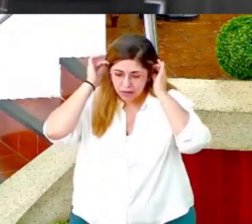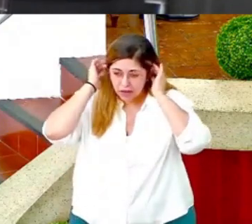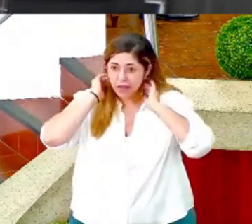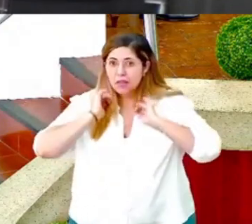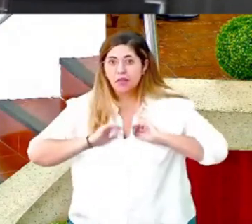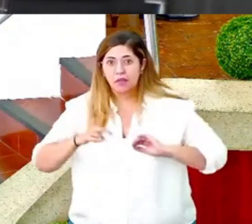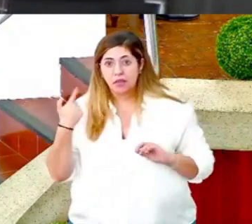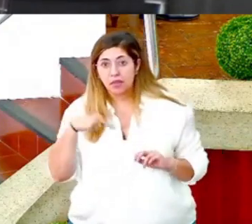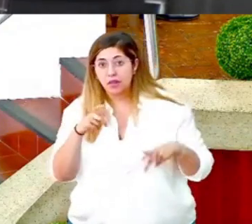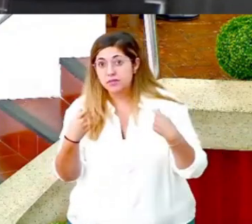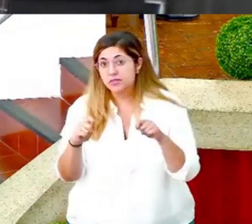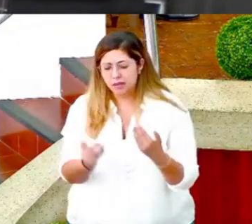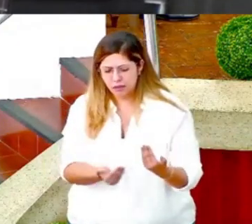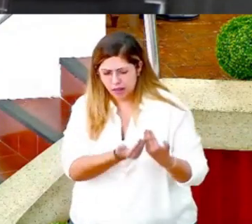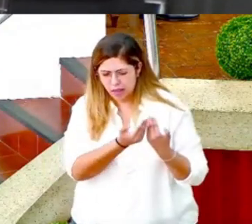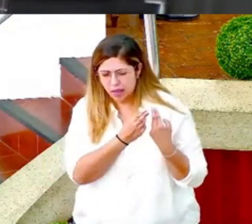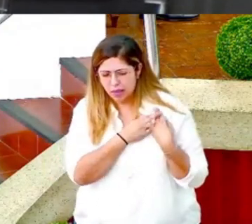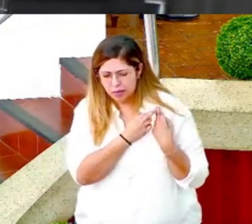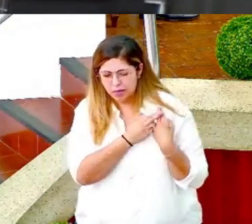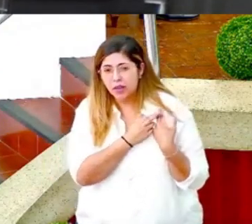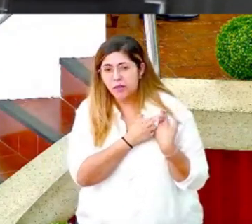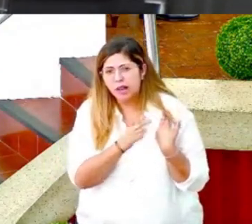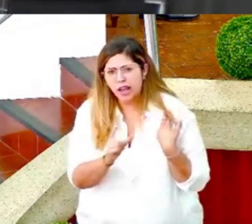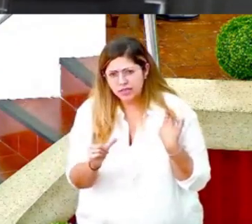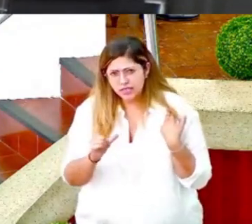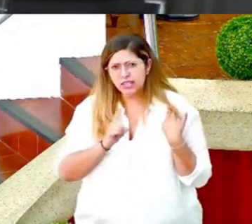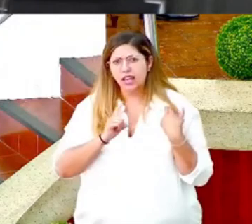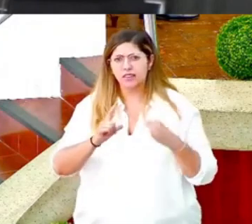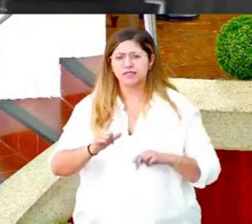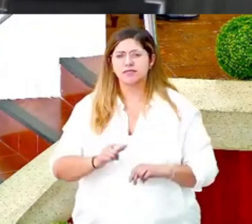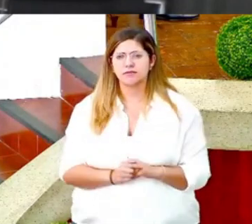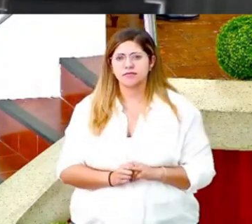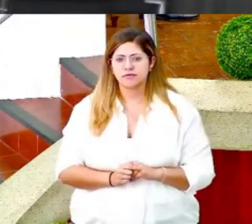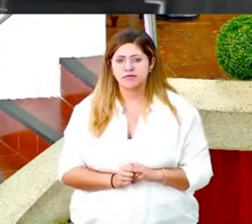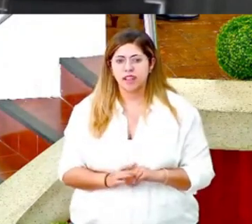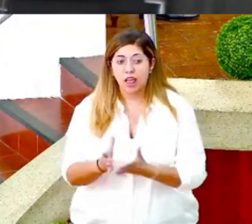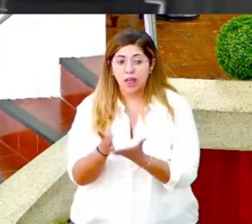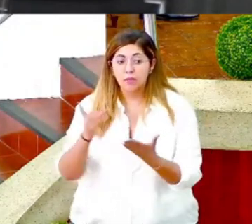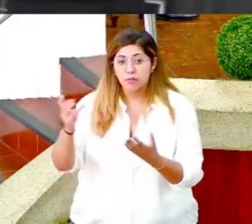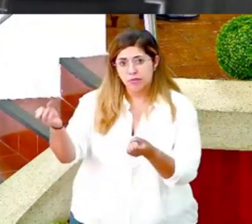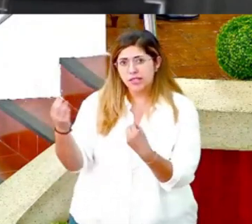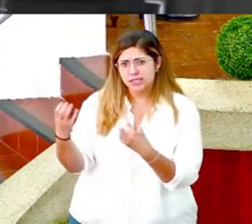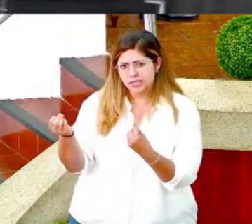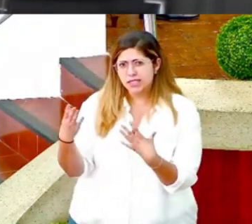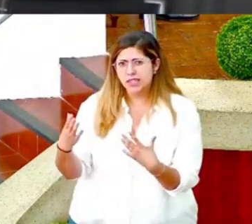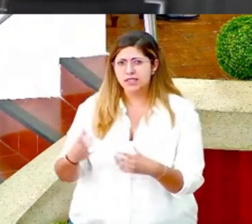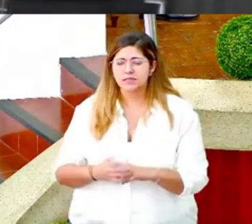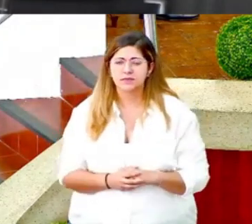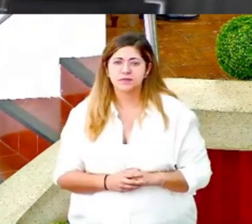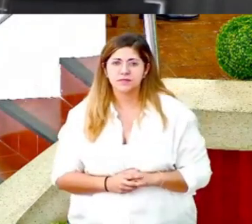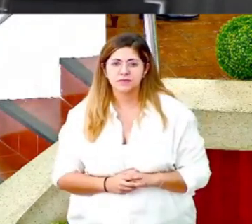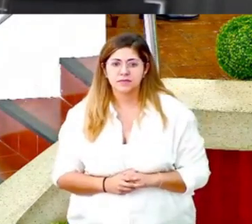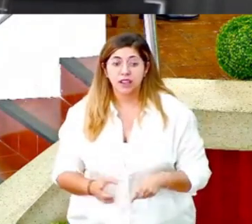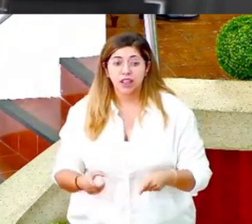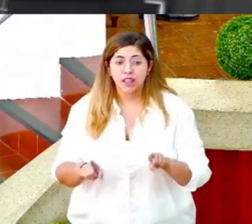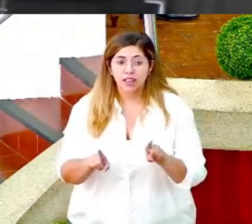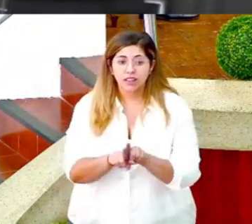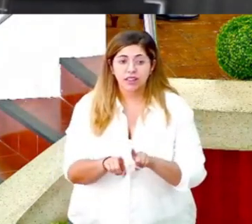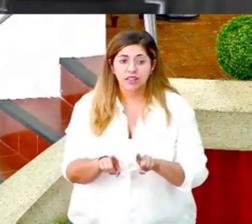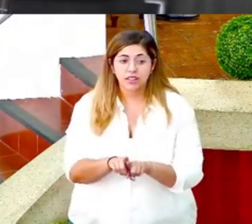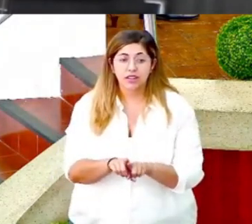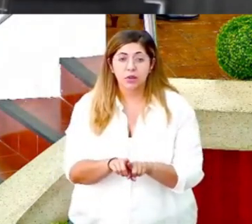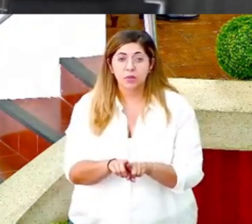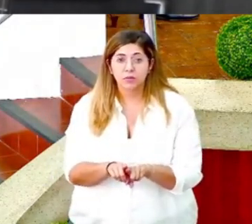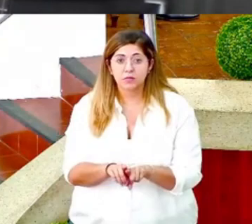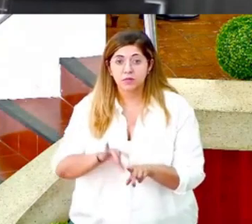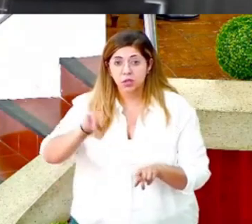gente perde a noção que a gente é pecador. É a palavra que nos ensina. O povo do tempo de Josias vivia